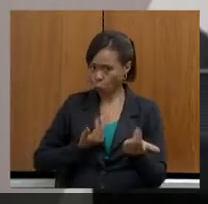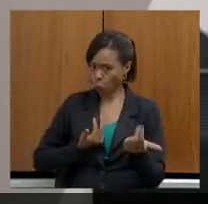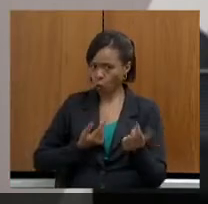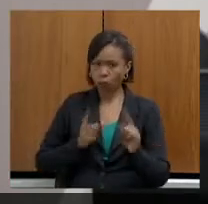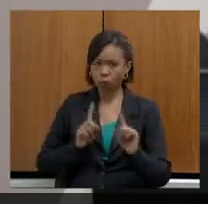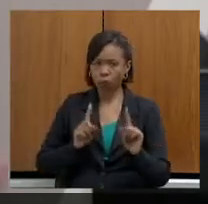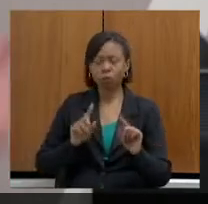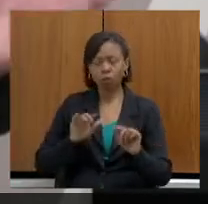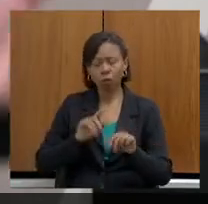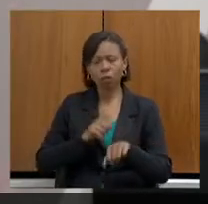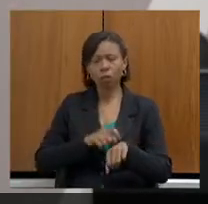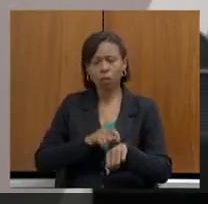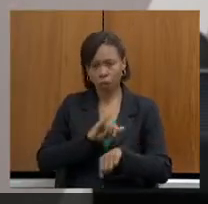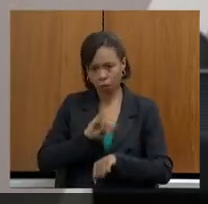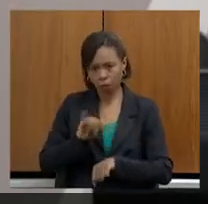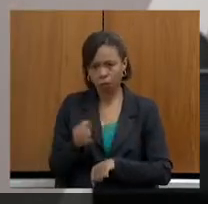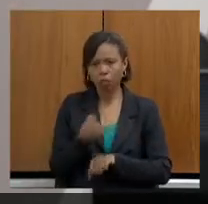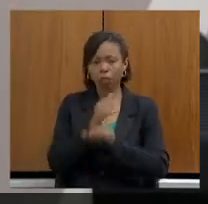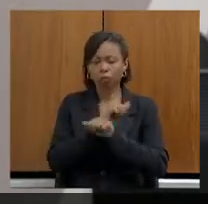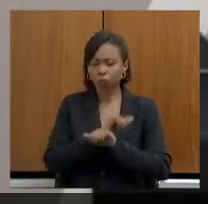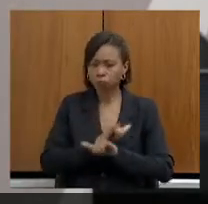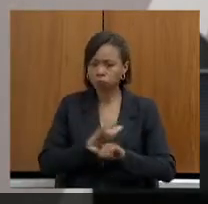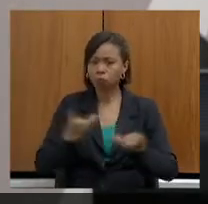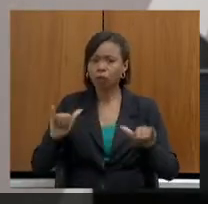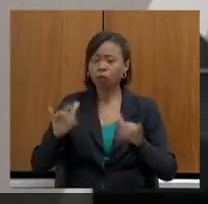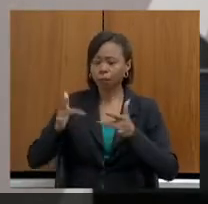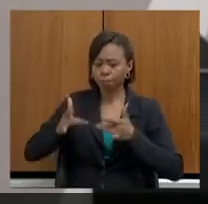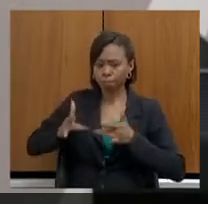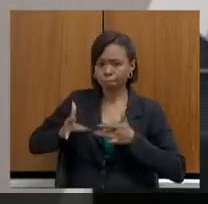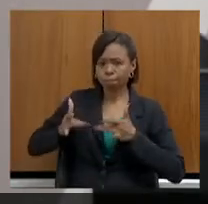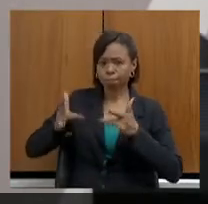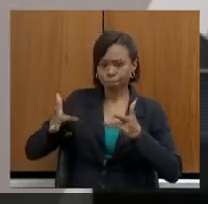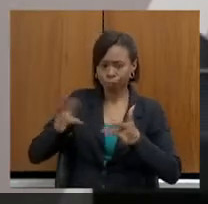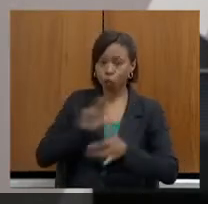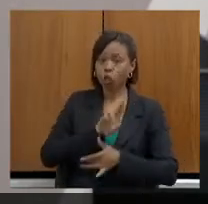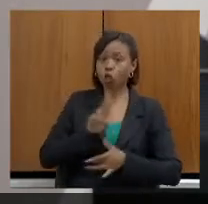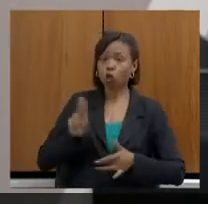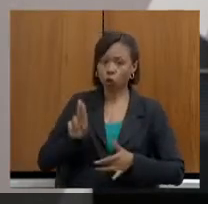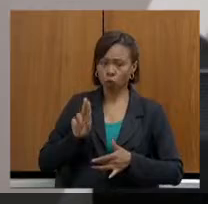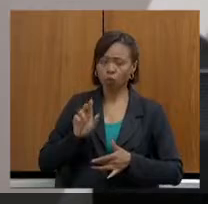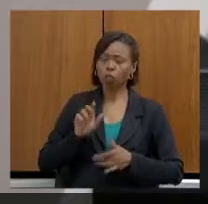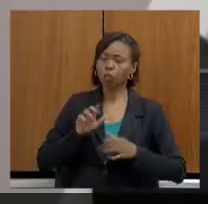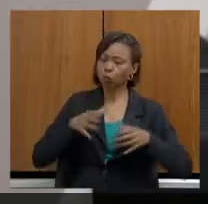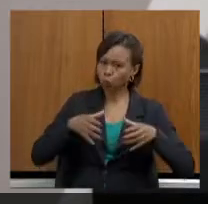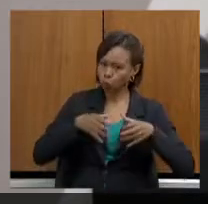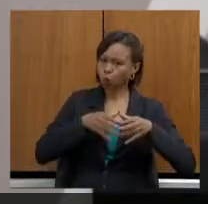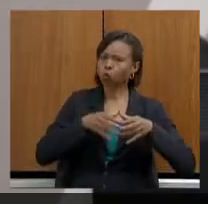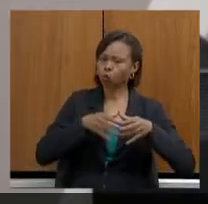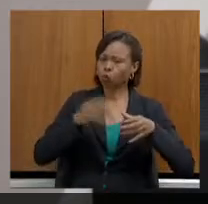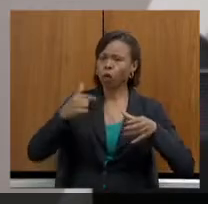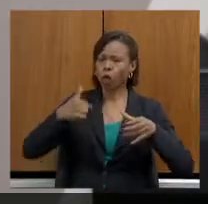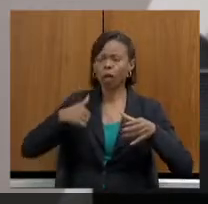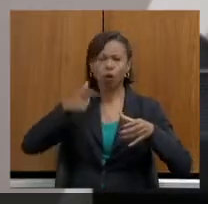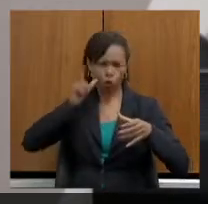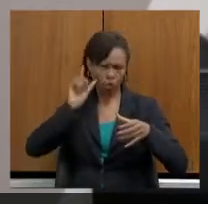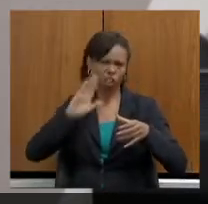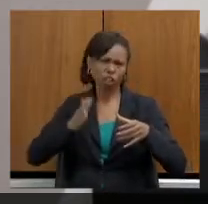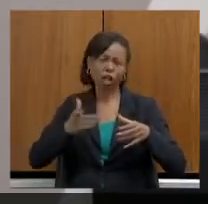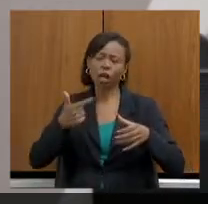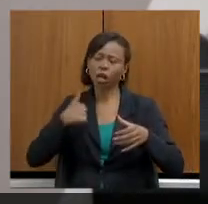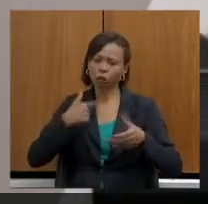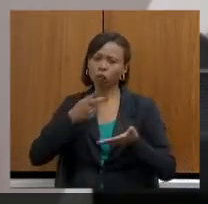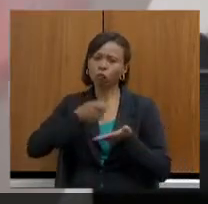queria aproveitar esse tempo a publicamente solidarizar em nome da bancada isso já foi feito ontem mas aqui eu me sinto na